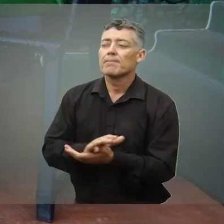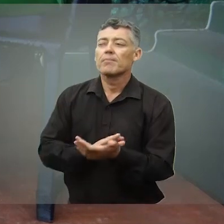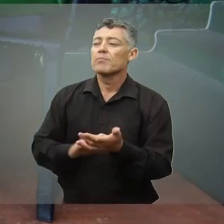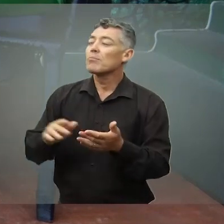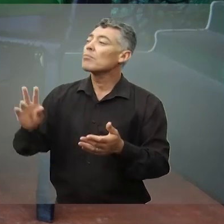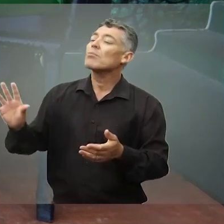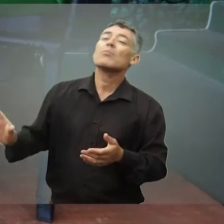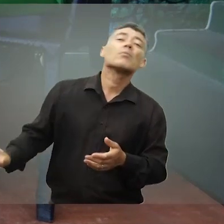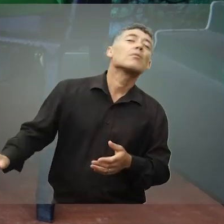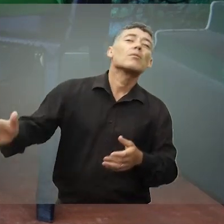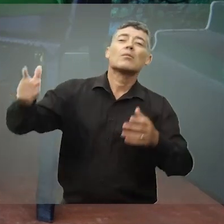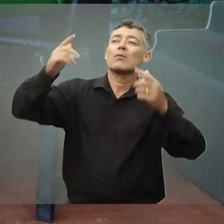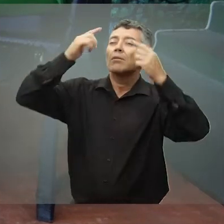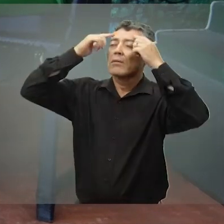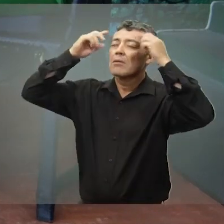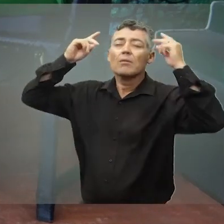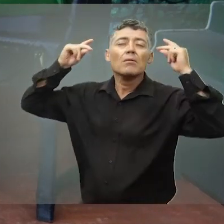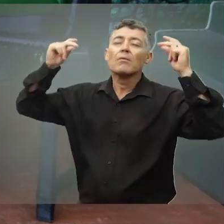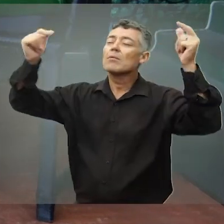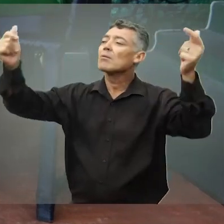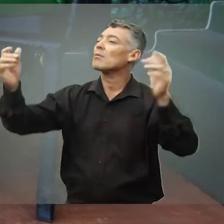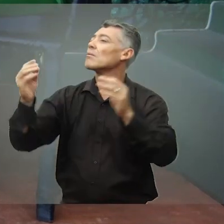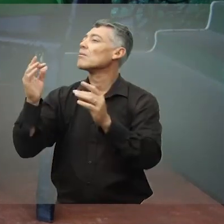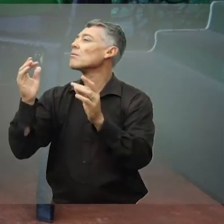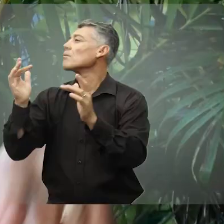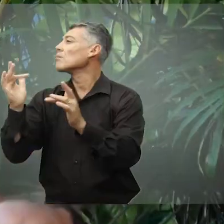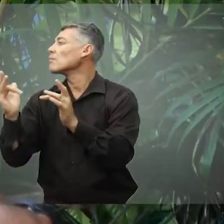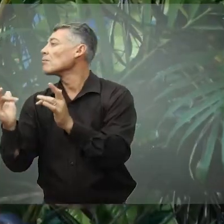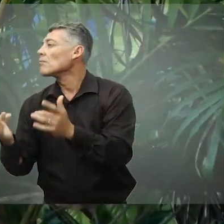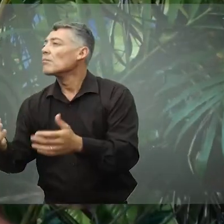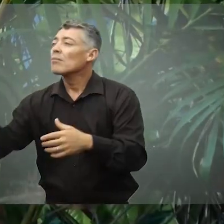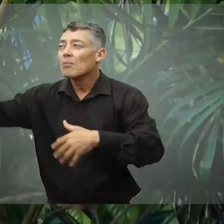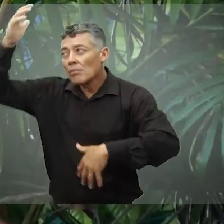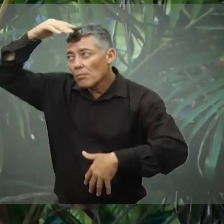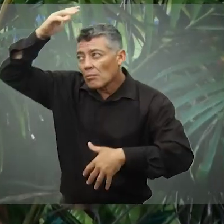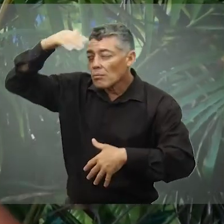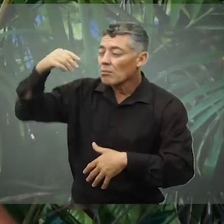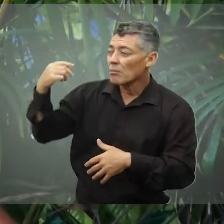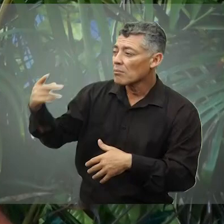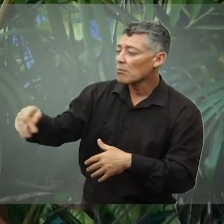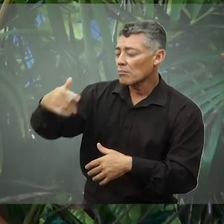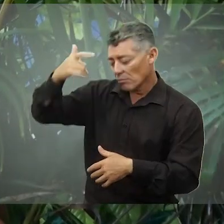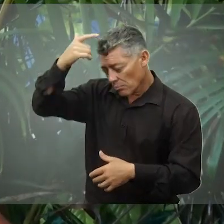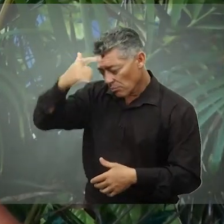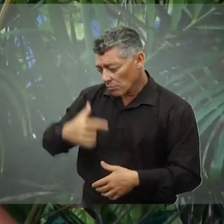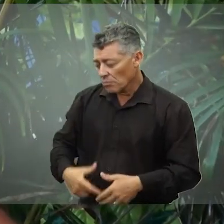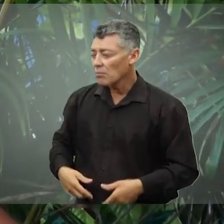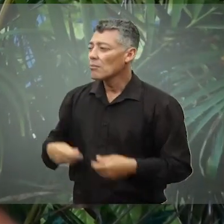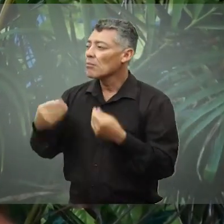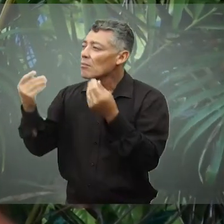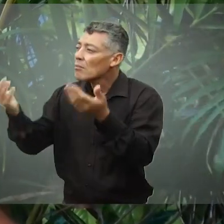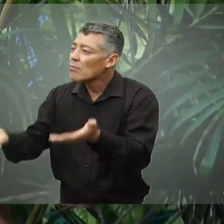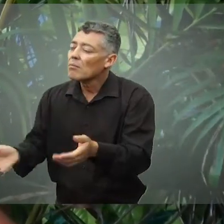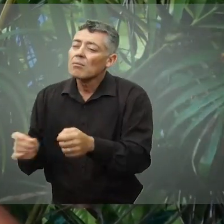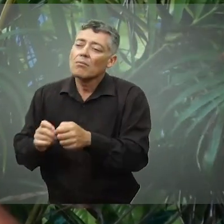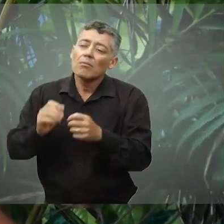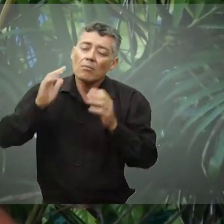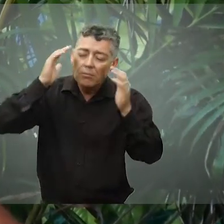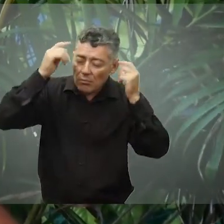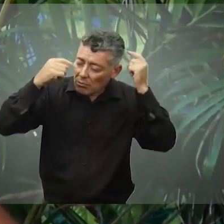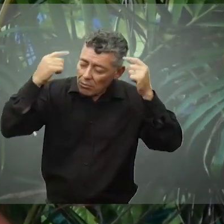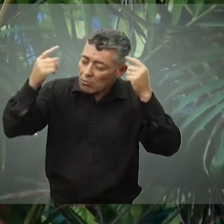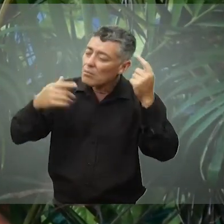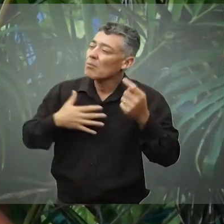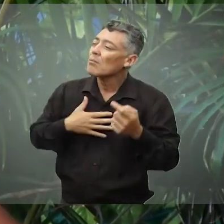vier. O que der na cabeça, namorar no chuveiro, ser só seu por inteiro, uma paixão muito louca,